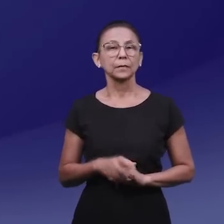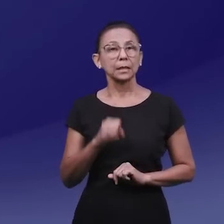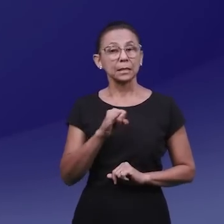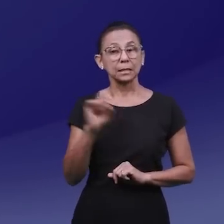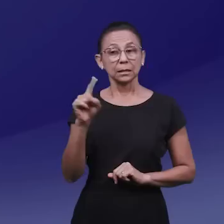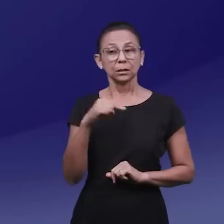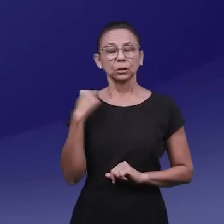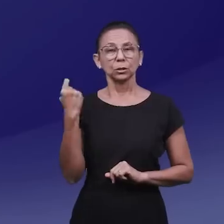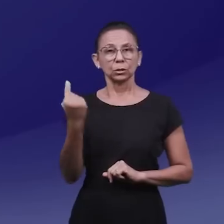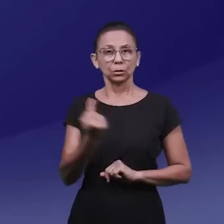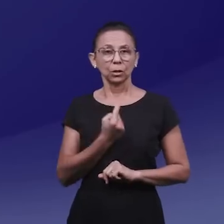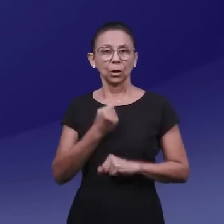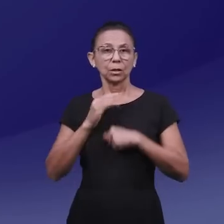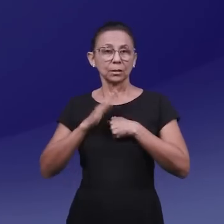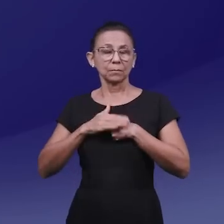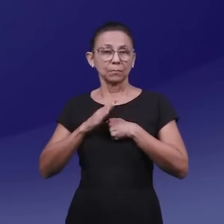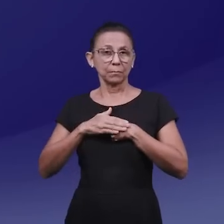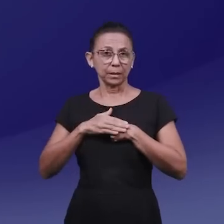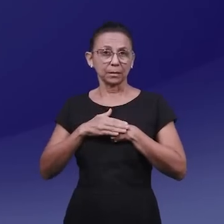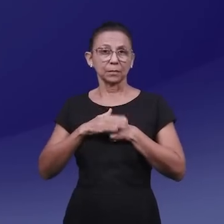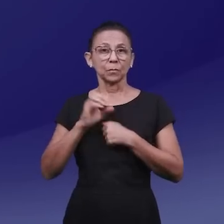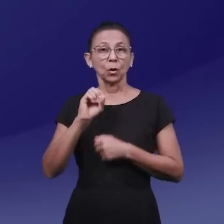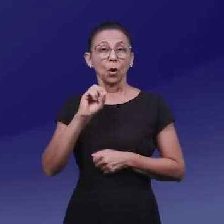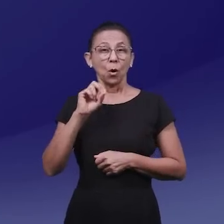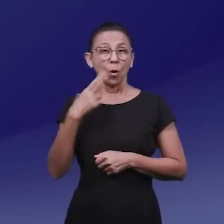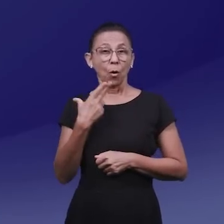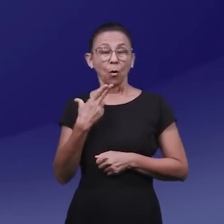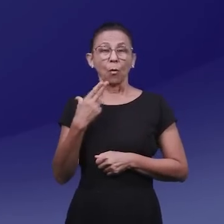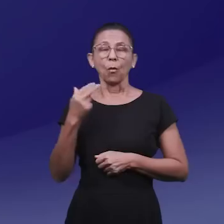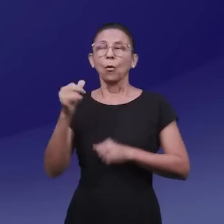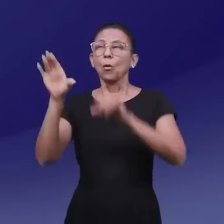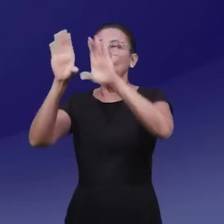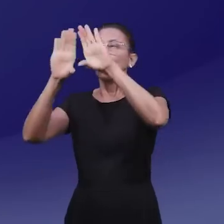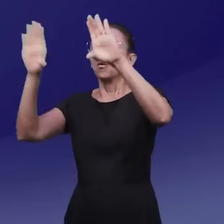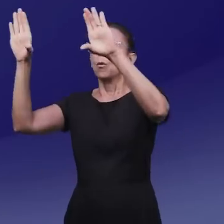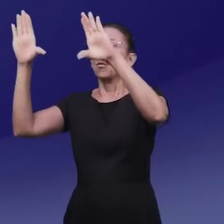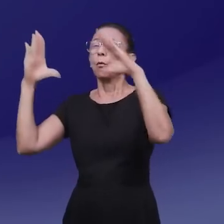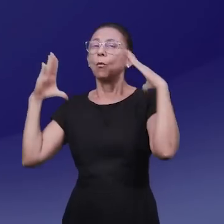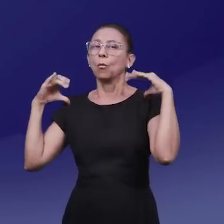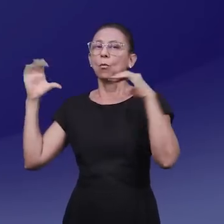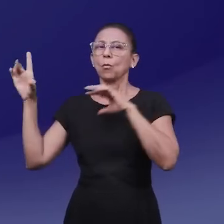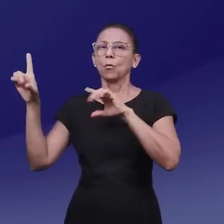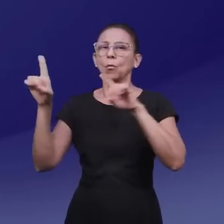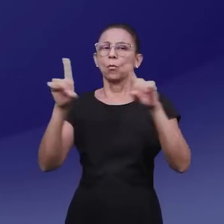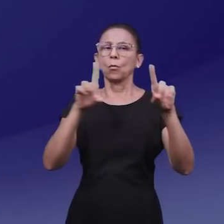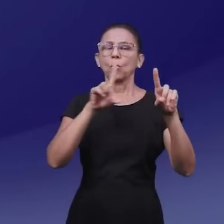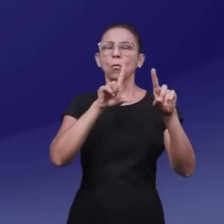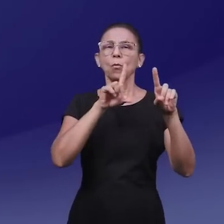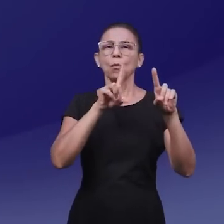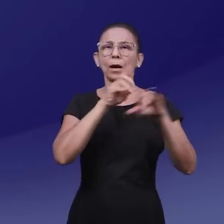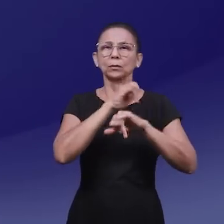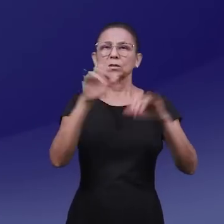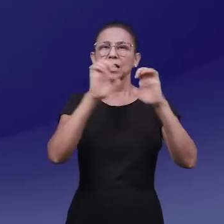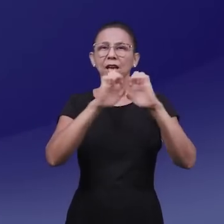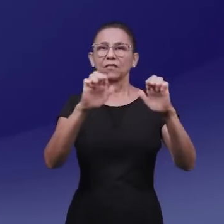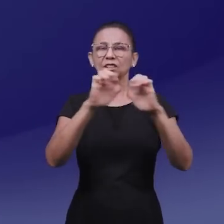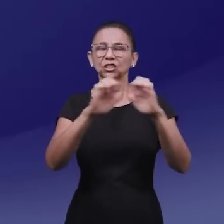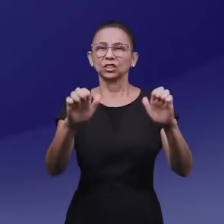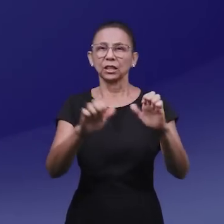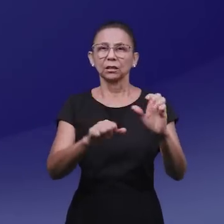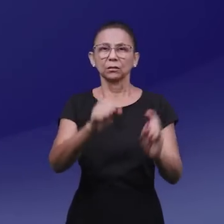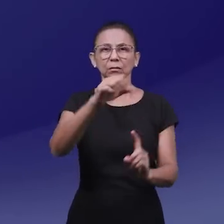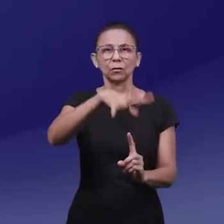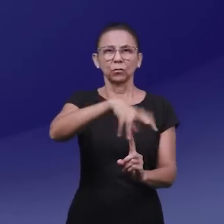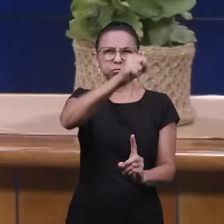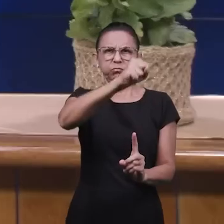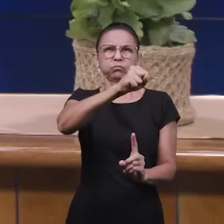os Gálatas, falando a respeito disso. E olha o que diz Timóteo também, os que amam o presente século,